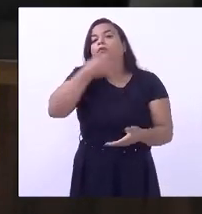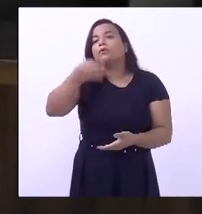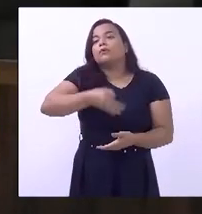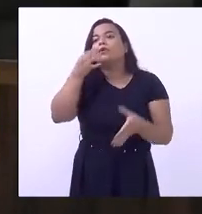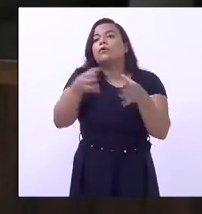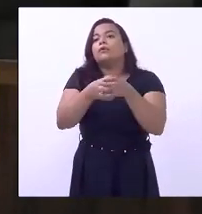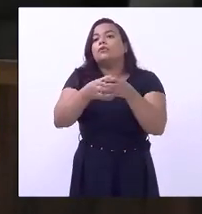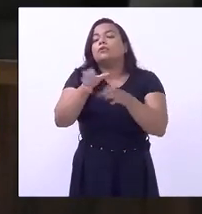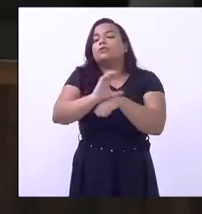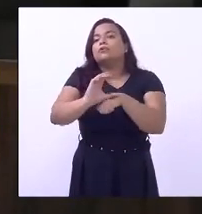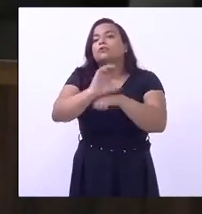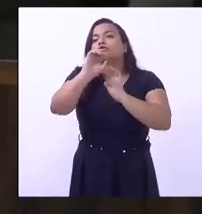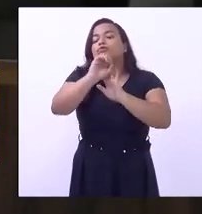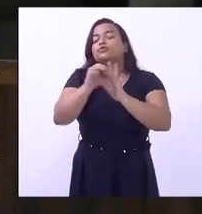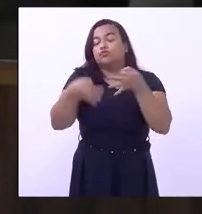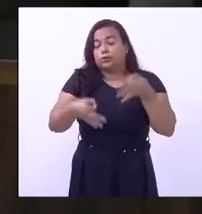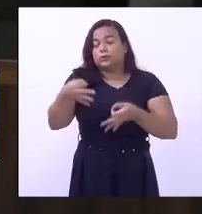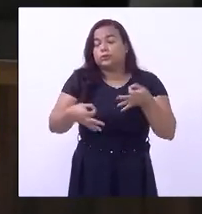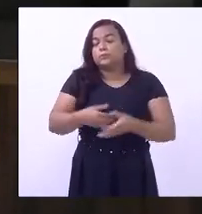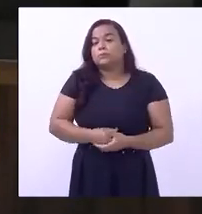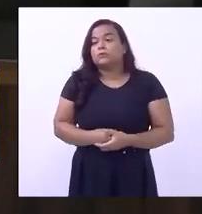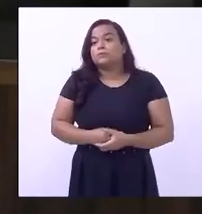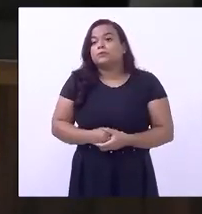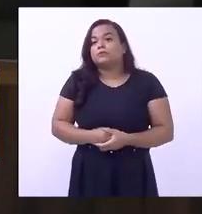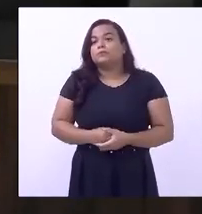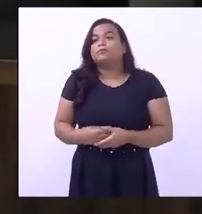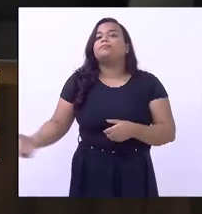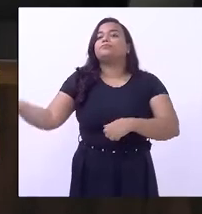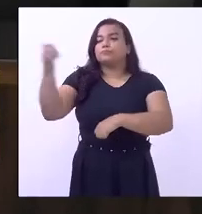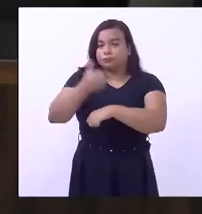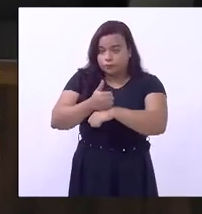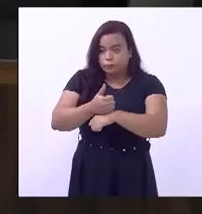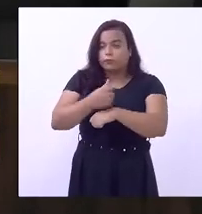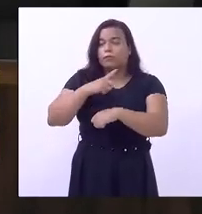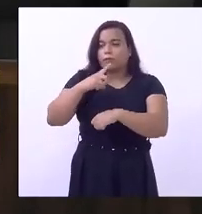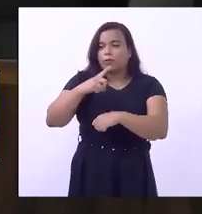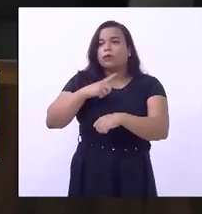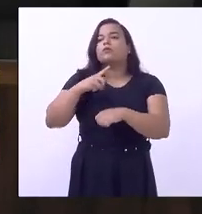e Justiça. Com